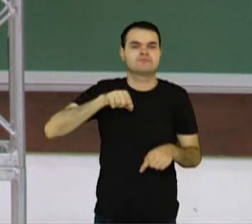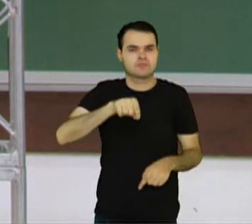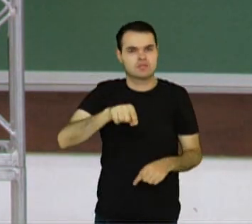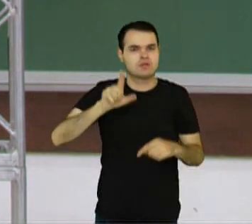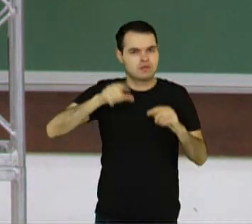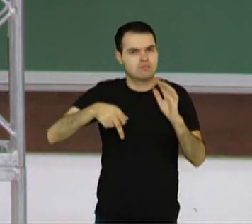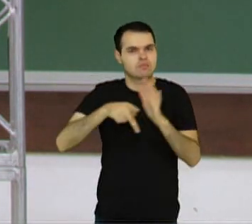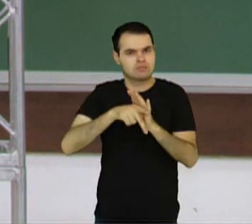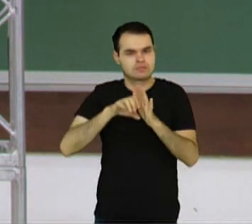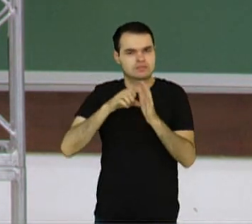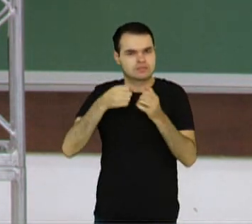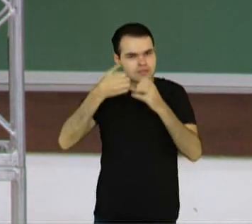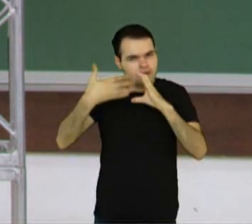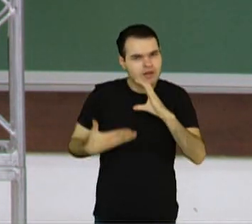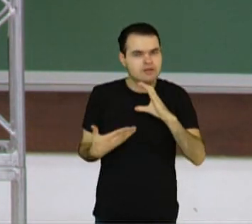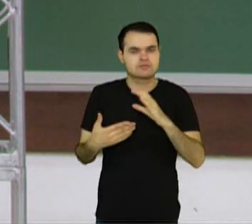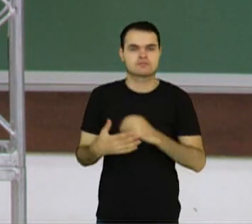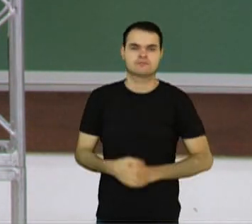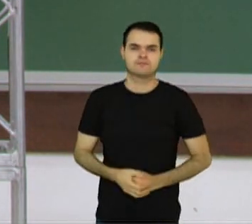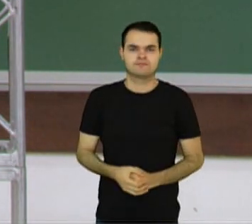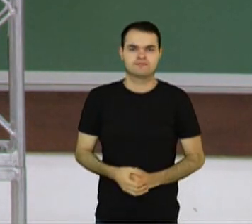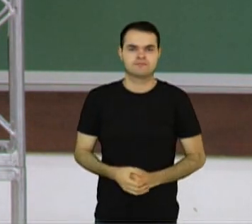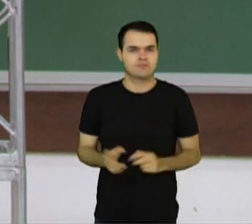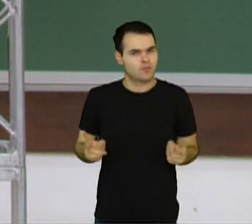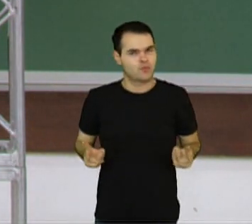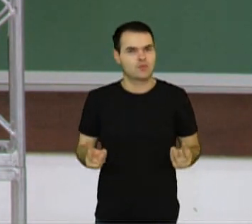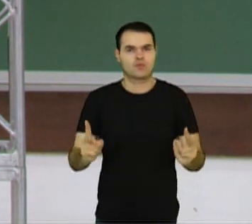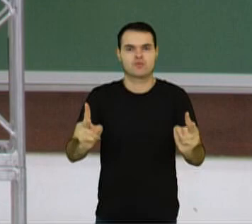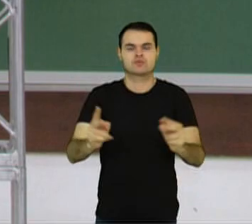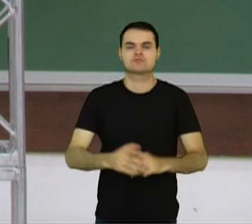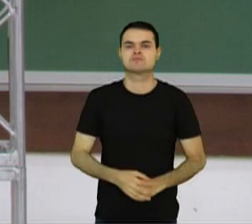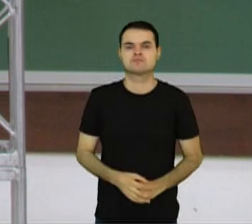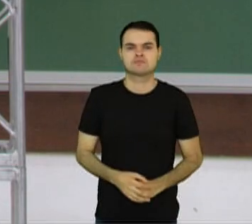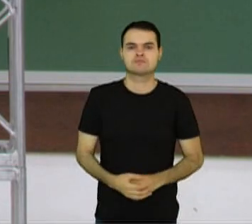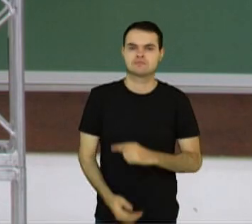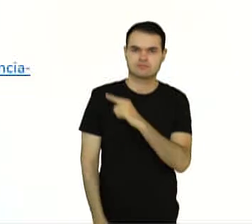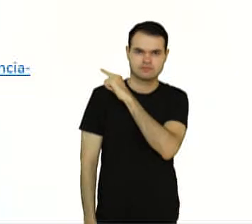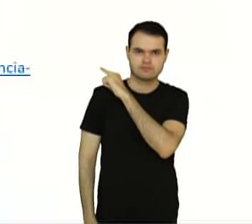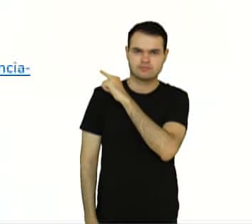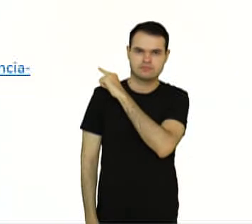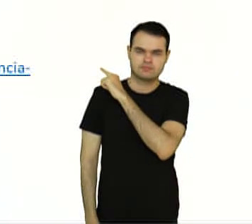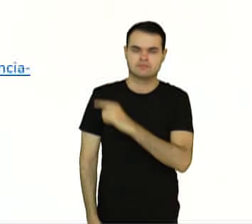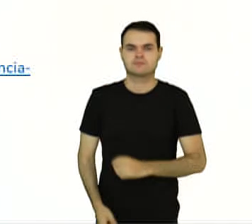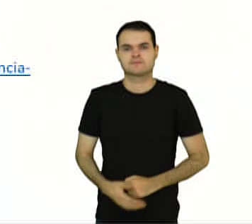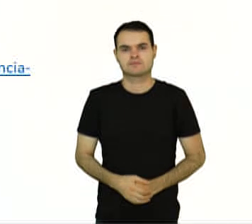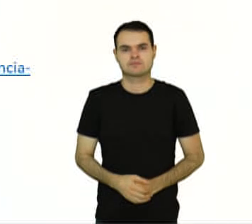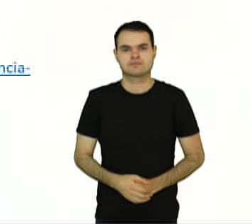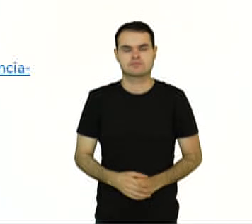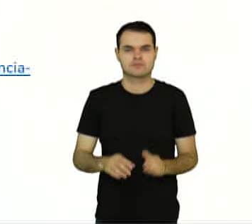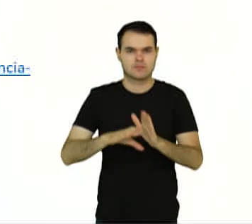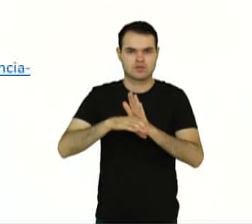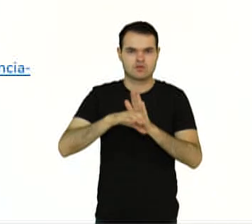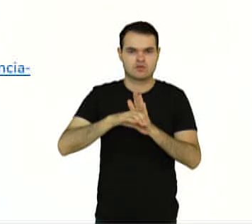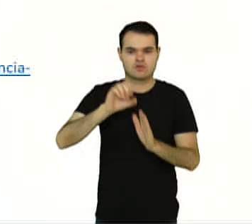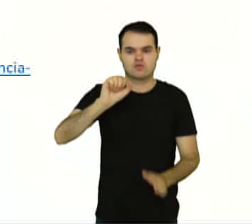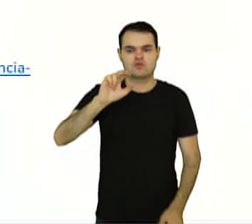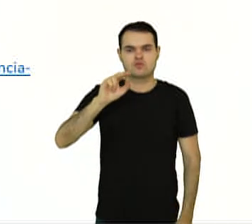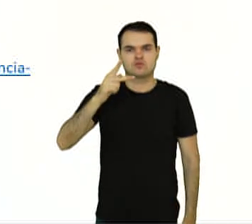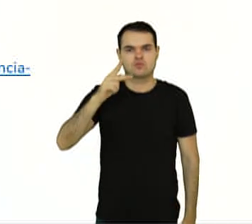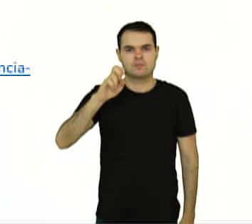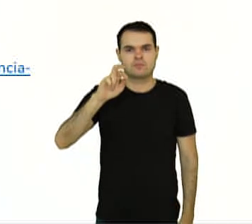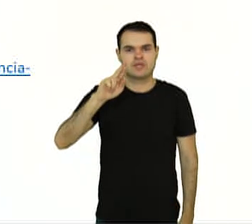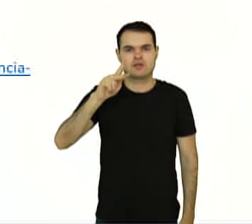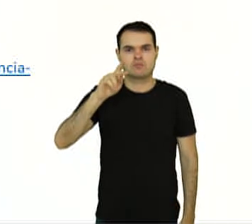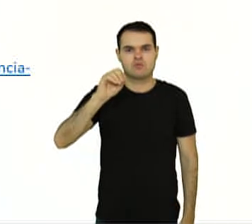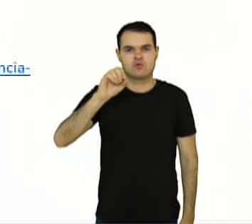que temos. Vamos avançar ali para a nossa próxima tela. Olha o que temos ali, ó. Nesse conceito, a superposição agora